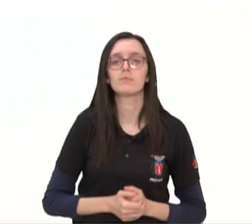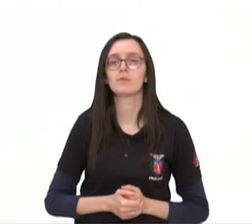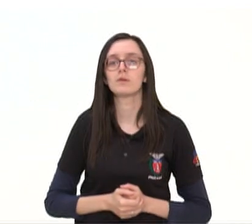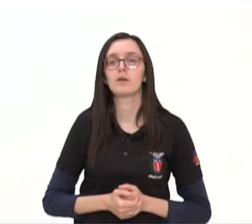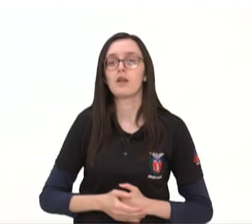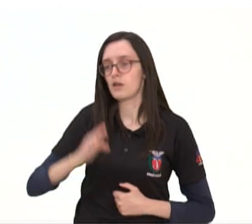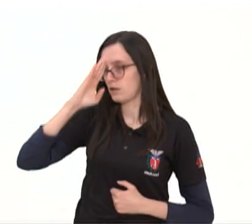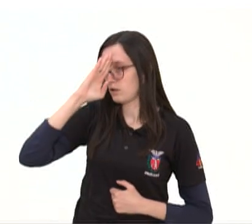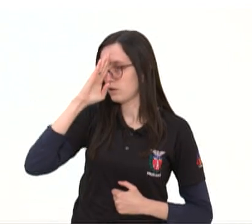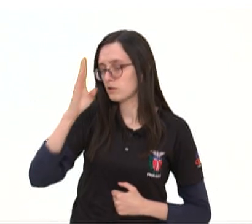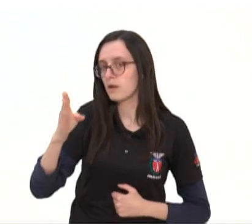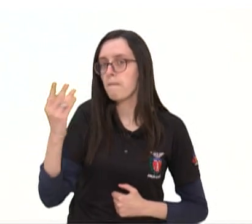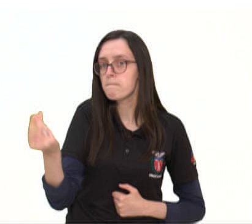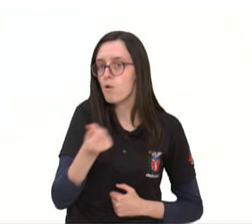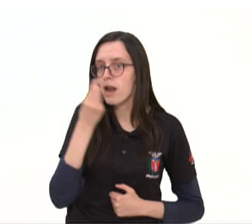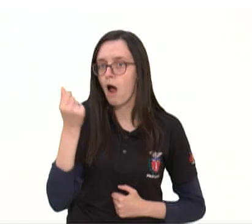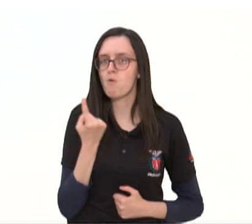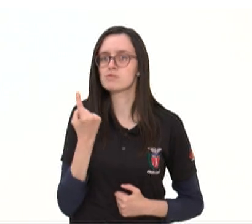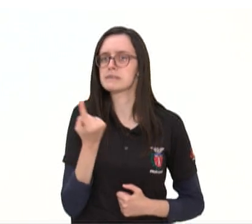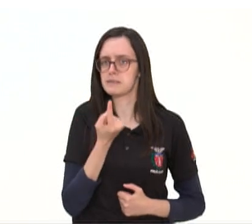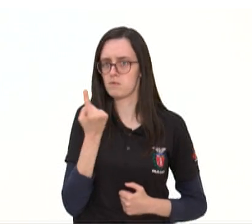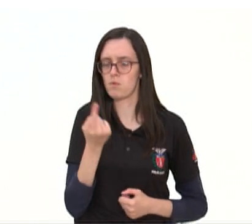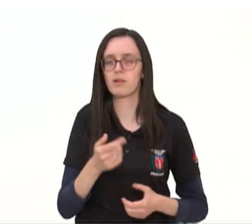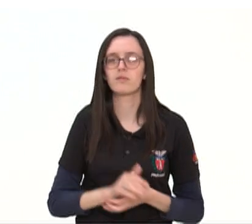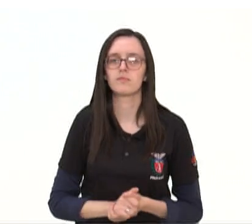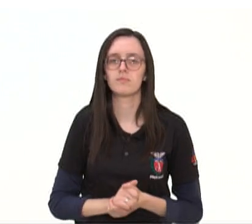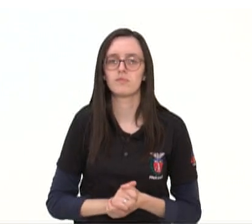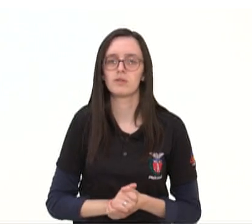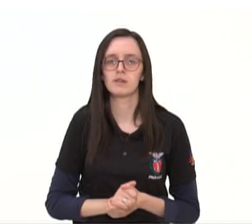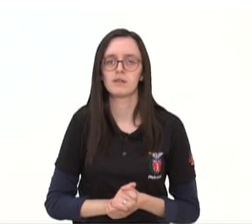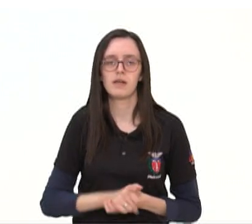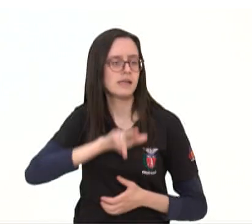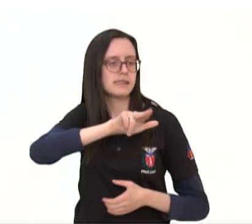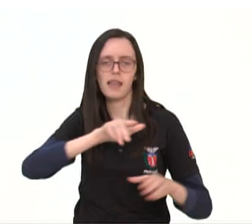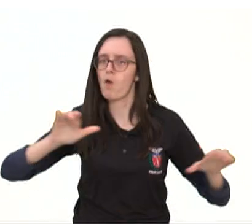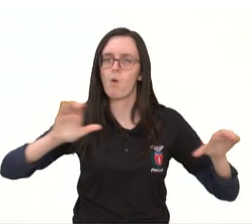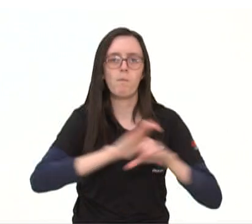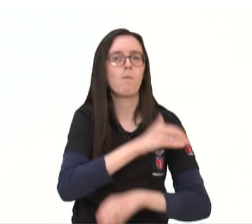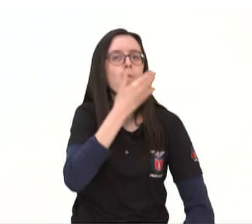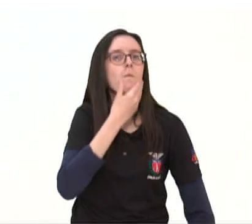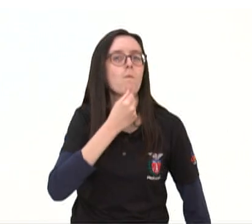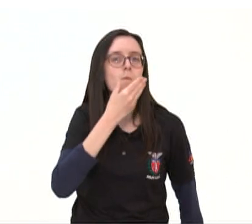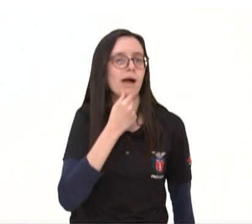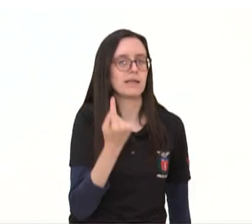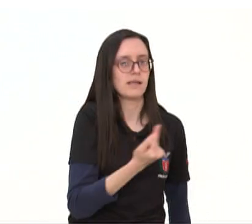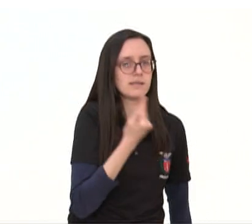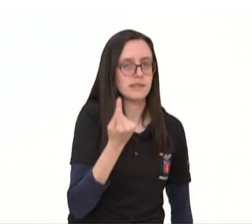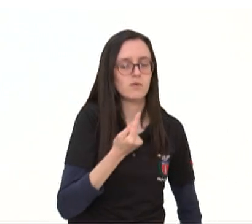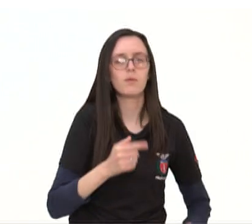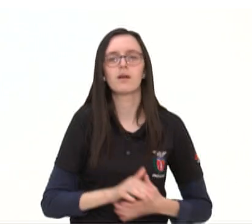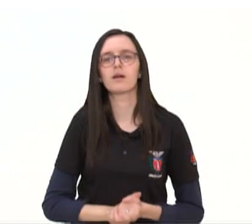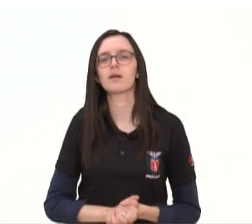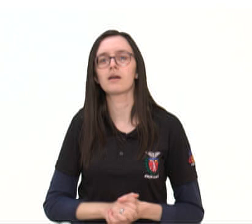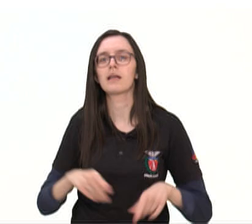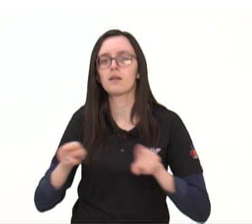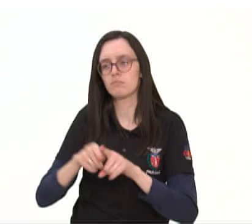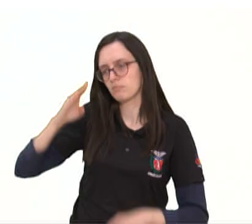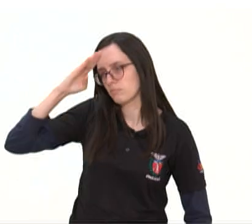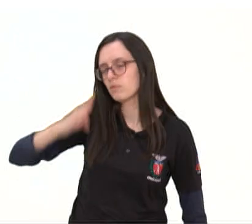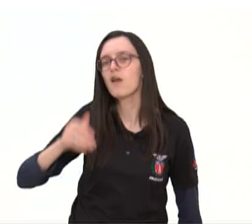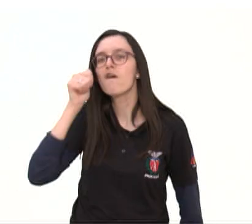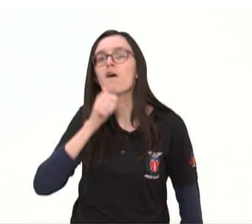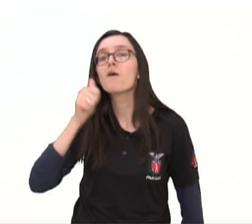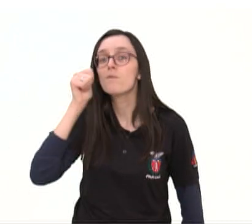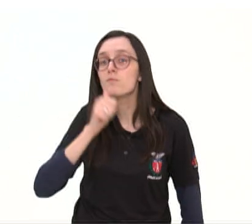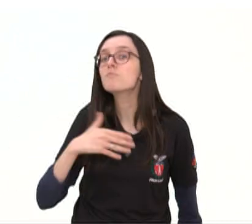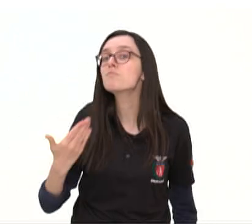definido feminino no singular, indefinido masculino no singular e definido